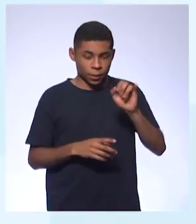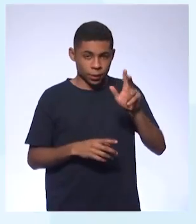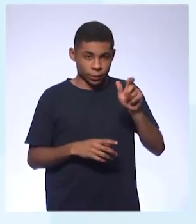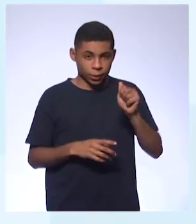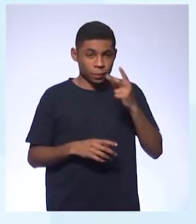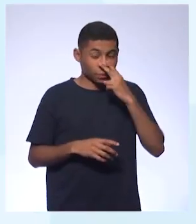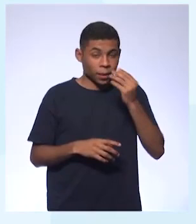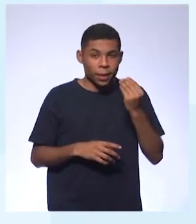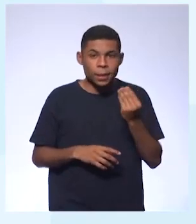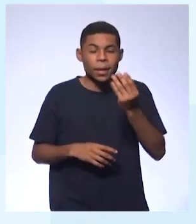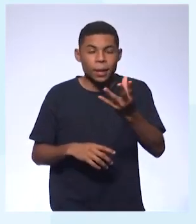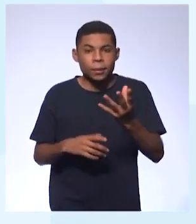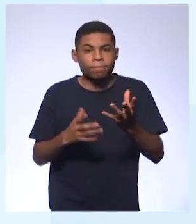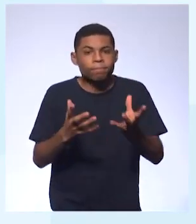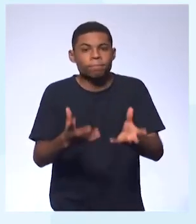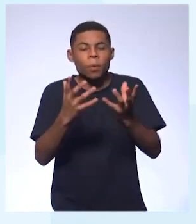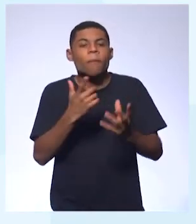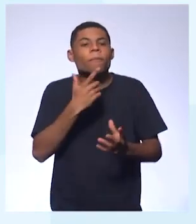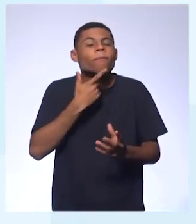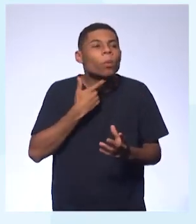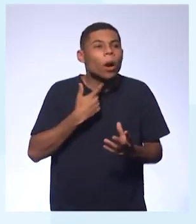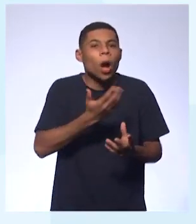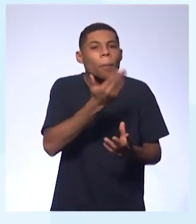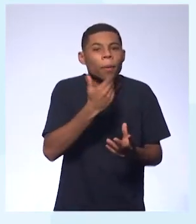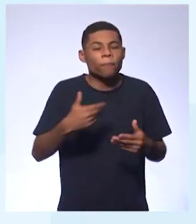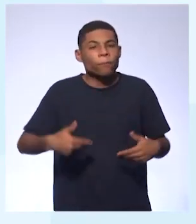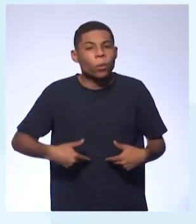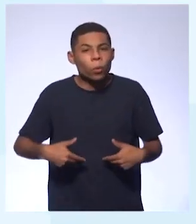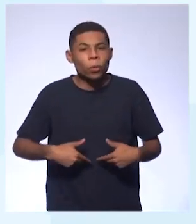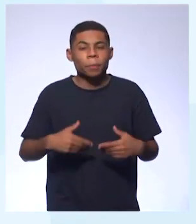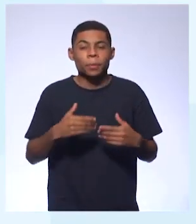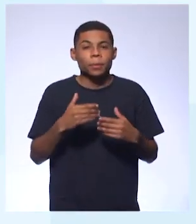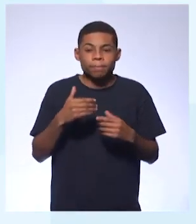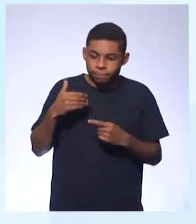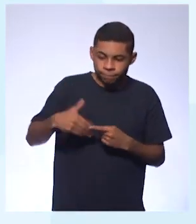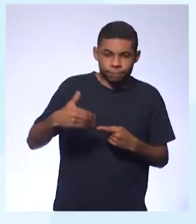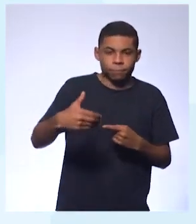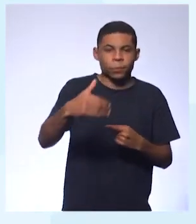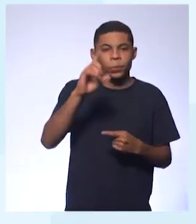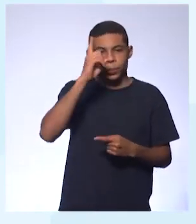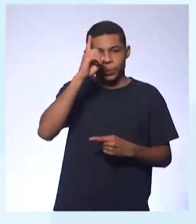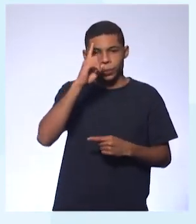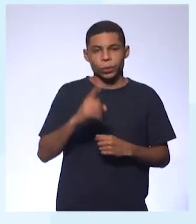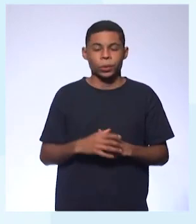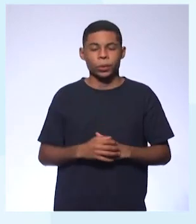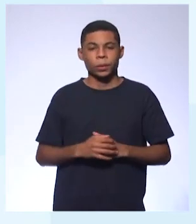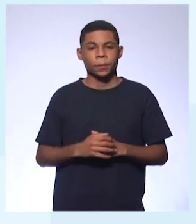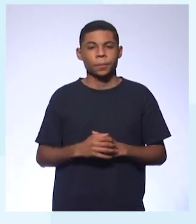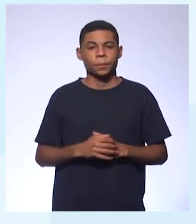estímulo, a fome, a vontade de comer, se transformou numa rotina. Essa